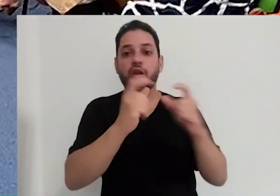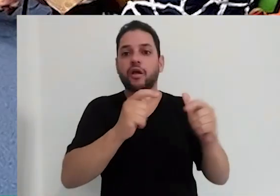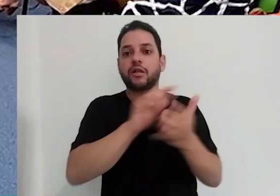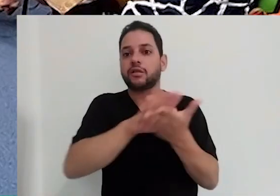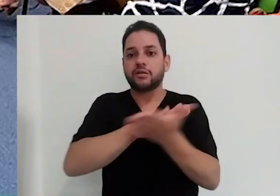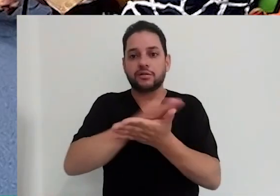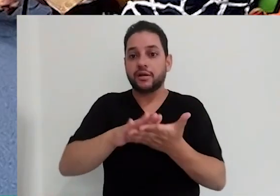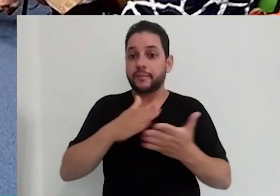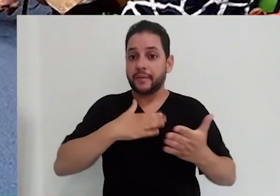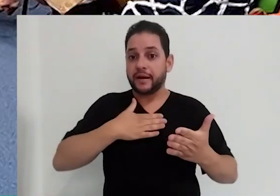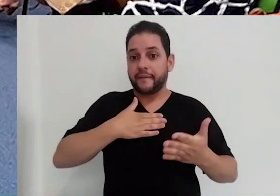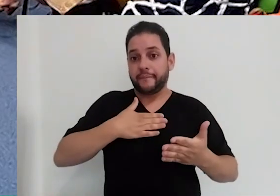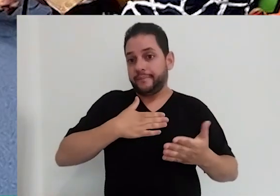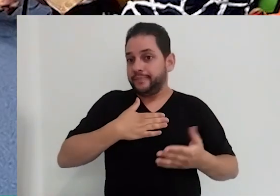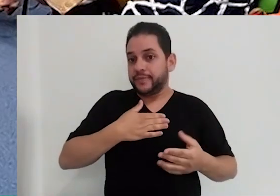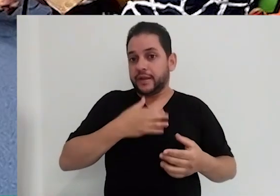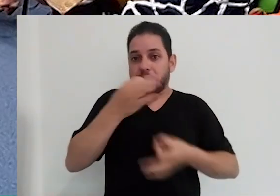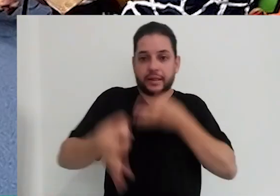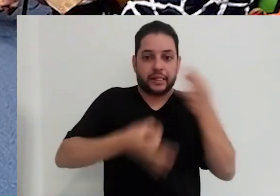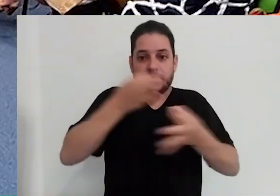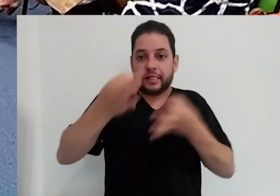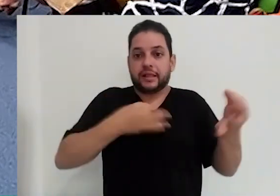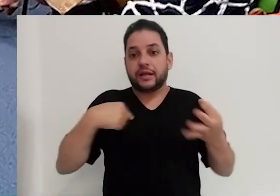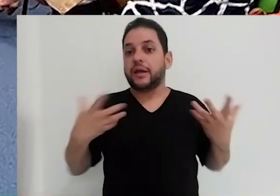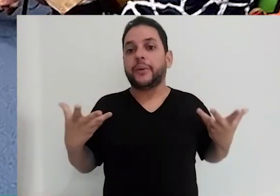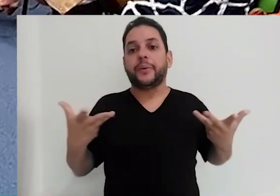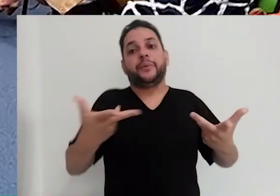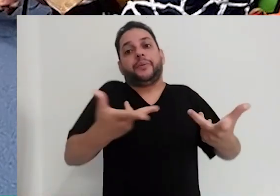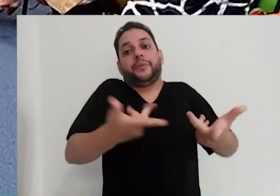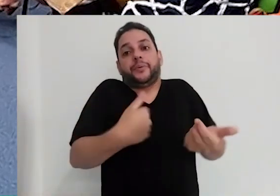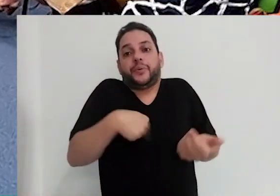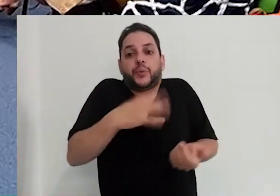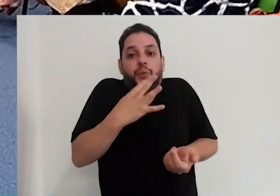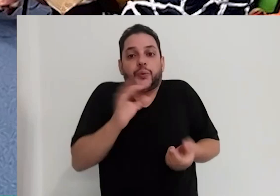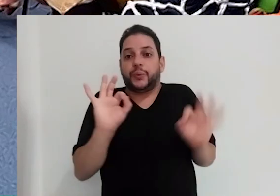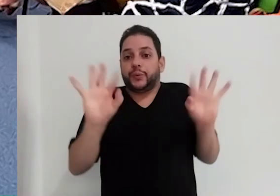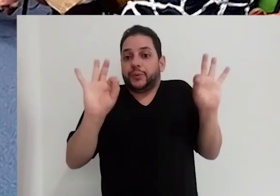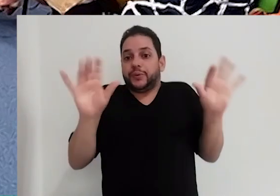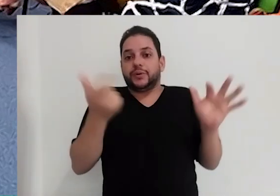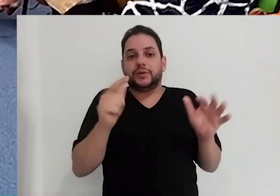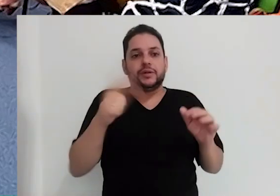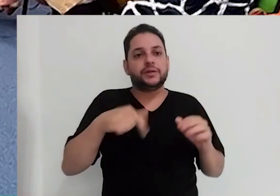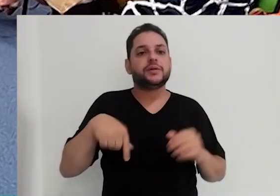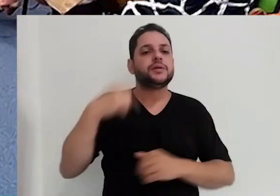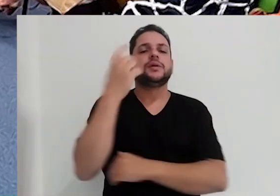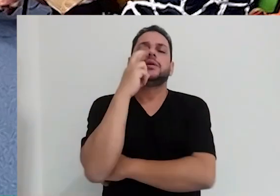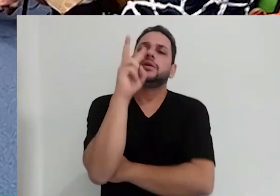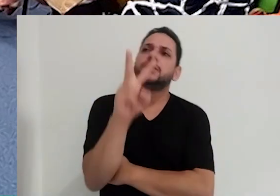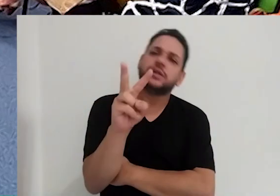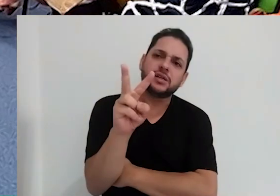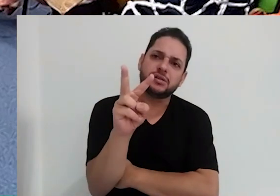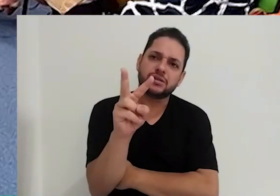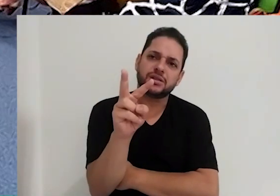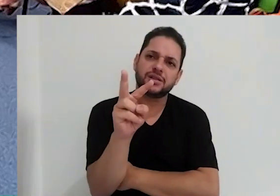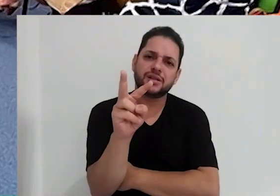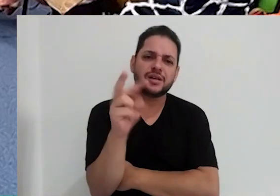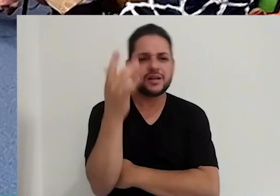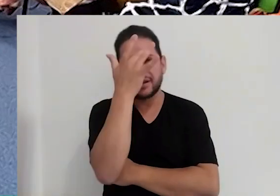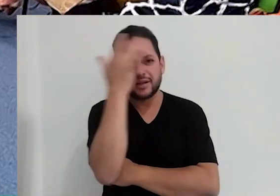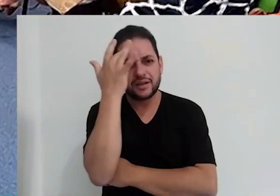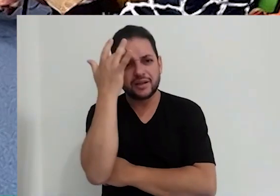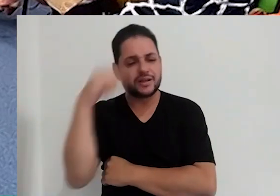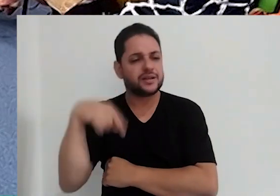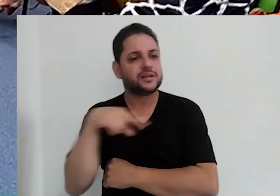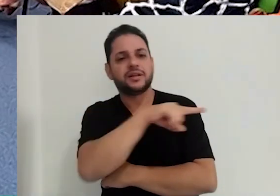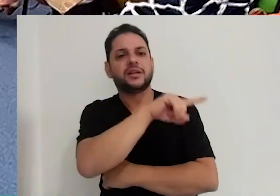especialista nisso nem em Forças Armadas nem no judiciário nem em nada não cabe a mim mas é uma coisa que eu fico vendo as pessoas da esquerda porque